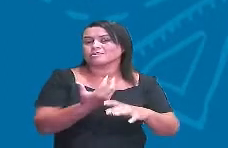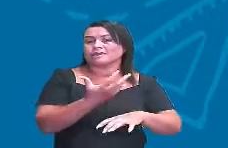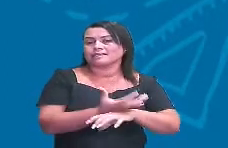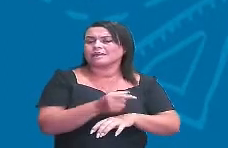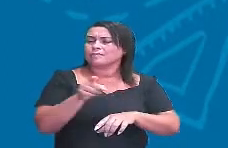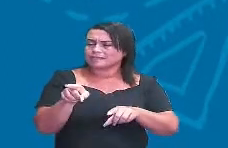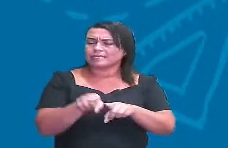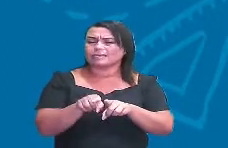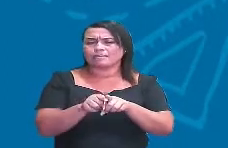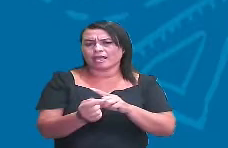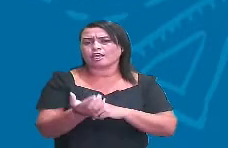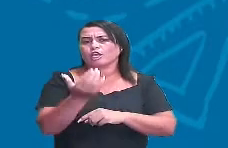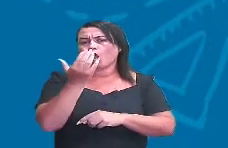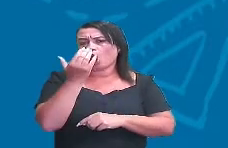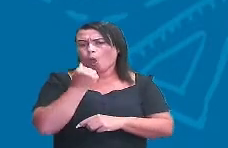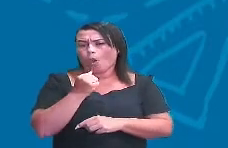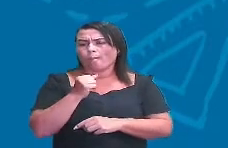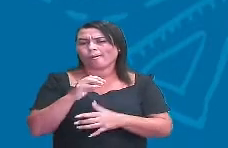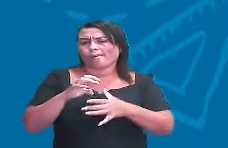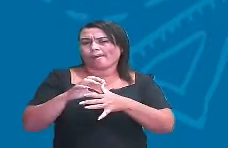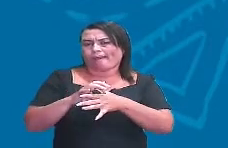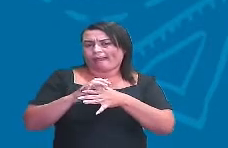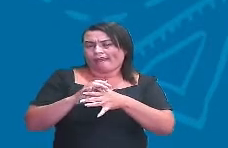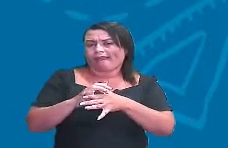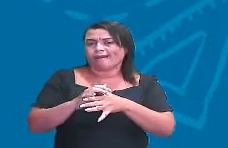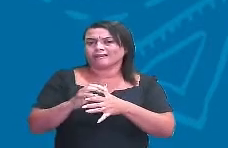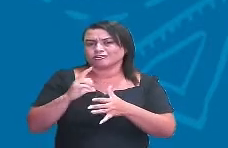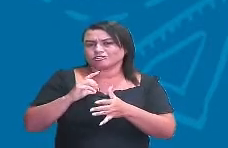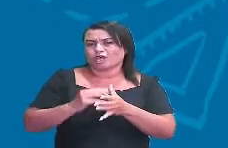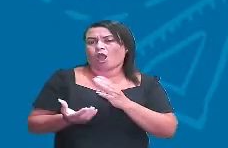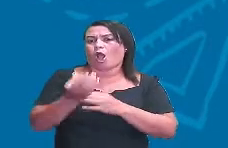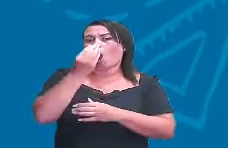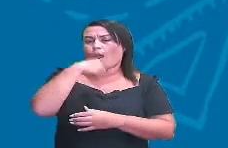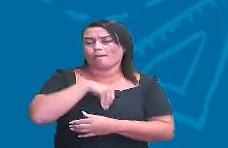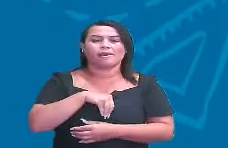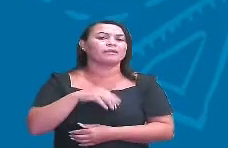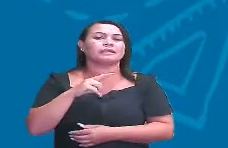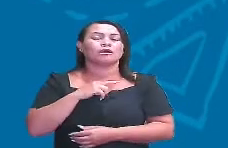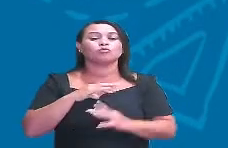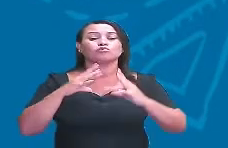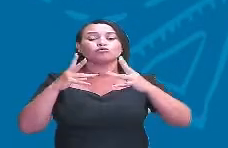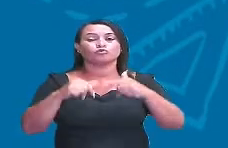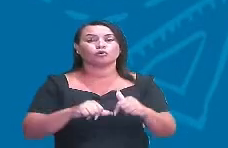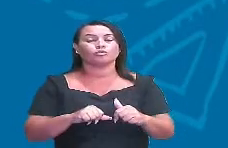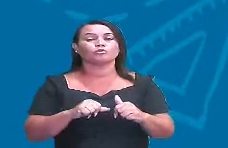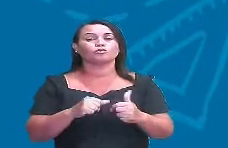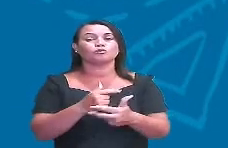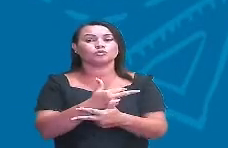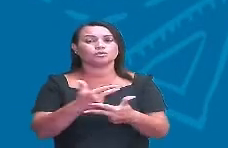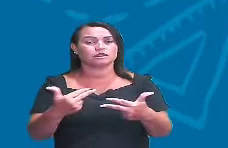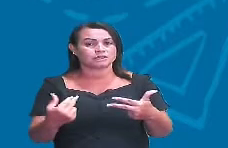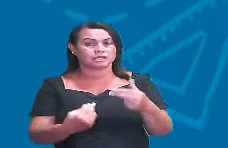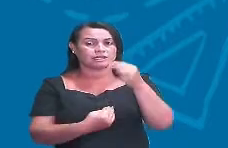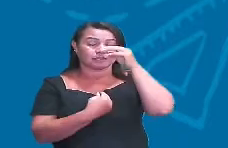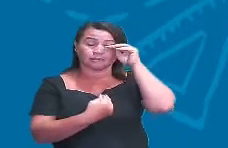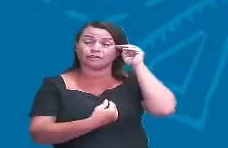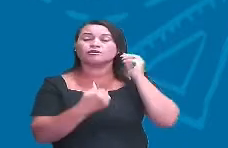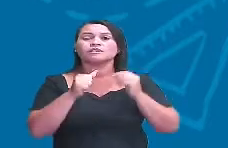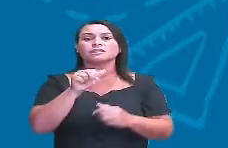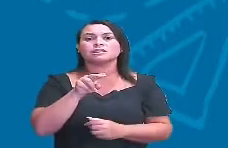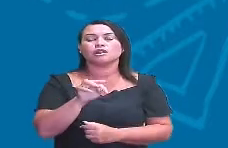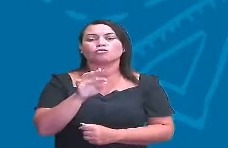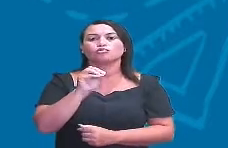sendo beneficiado, tá certo? Portanto, todos os seres autotróficos, ou seja, os